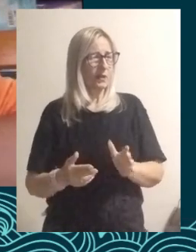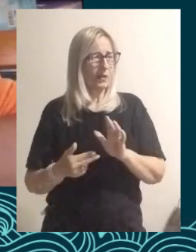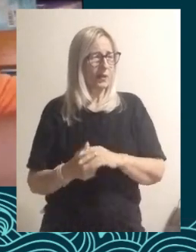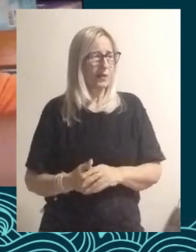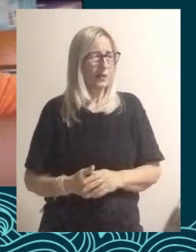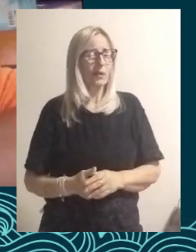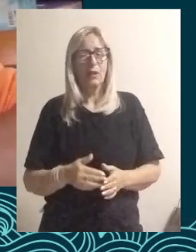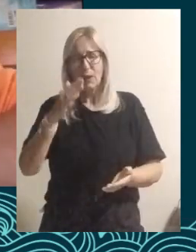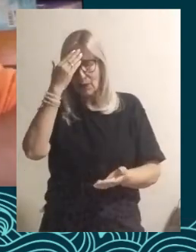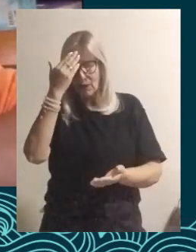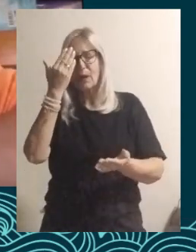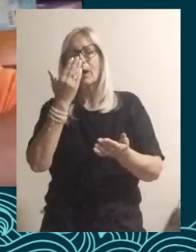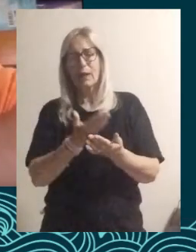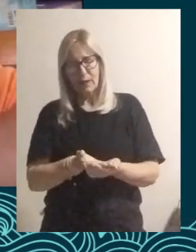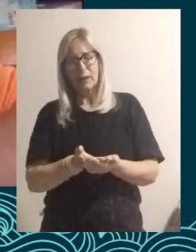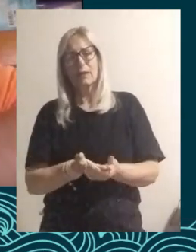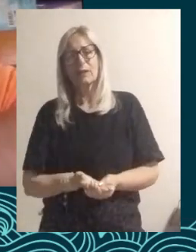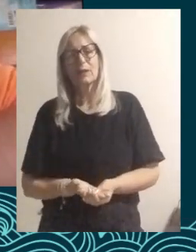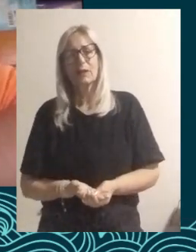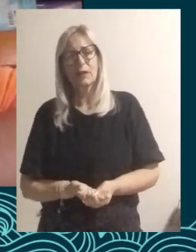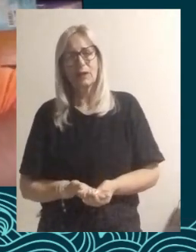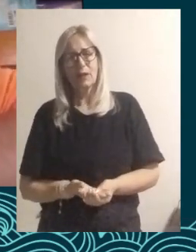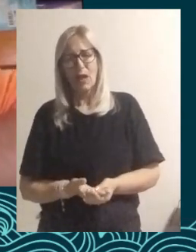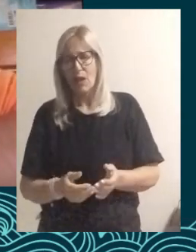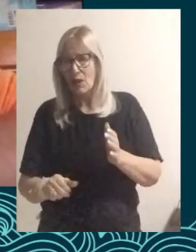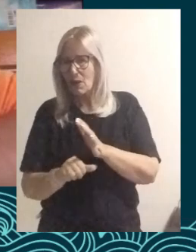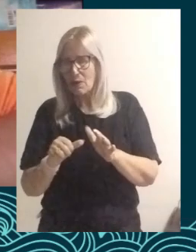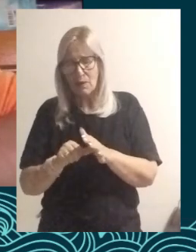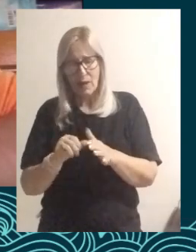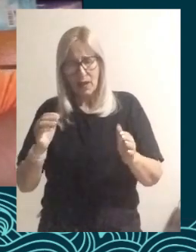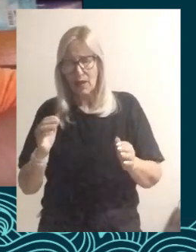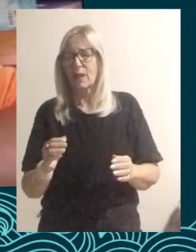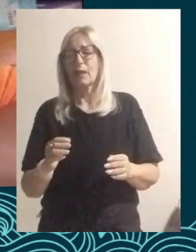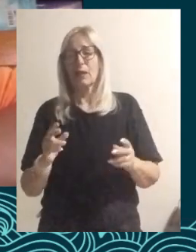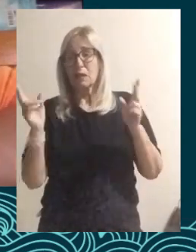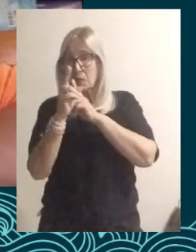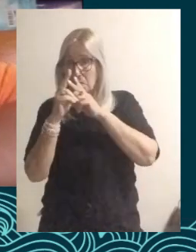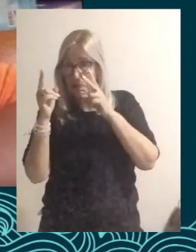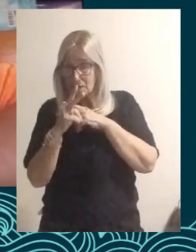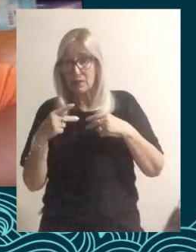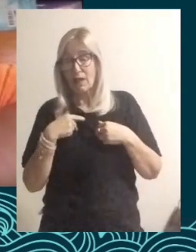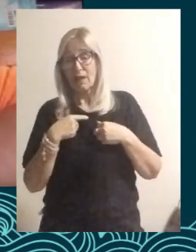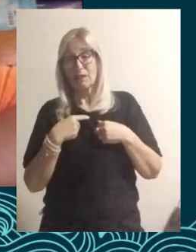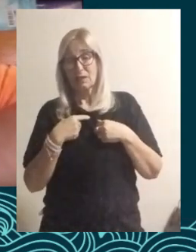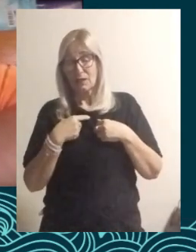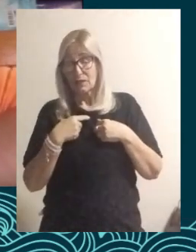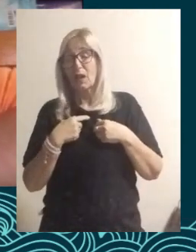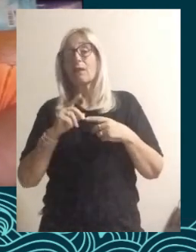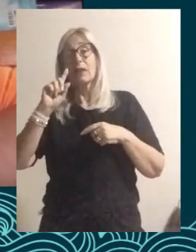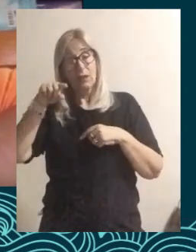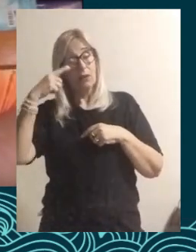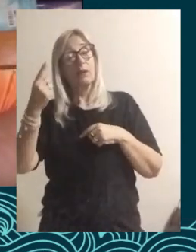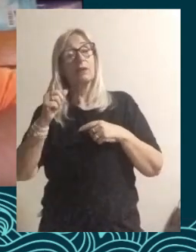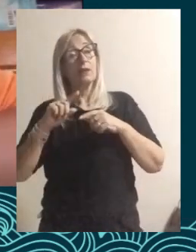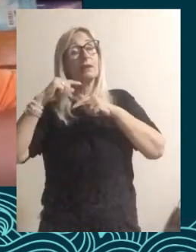o que eu estou vivendo agora, mas eu acredito que essa não vai ser a primeira tempestade que eu vou viver na